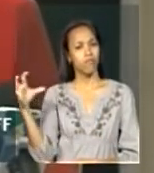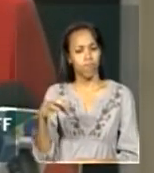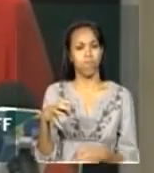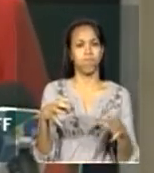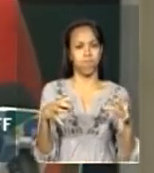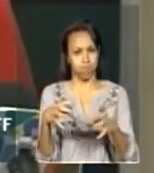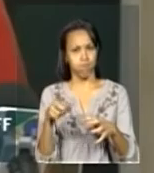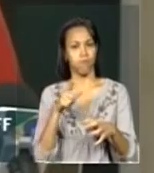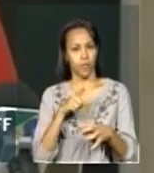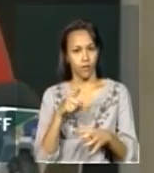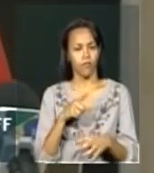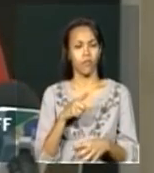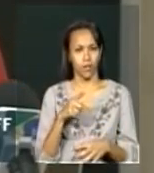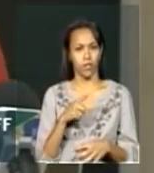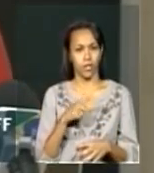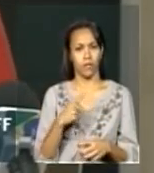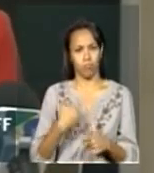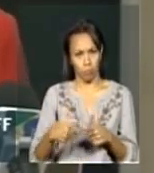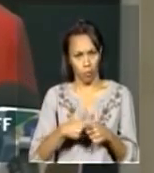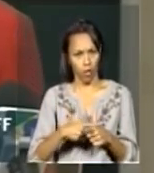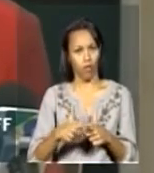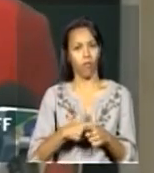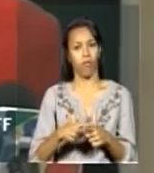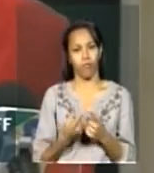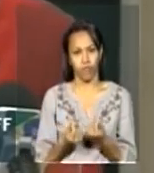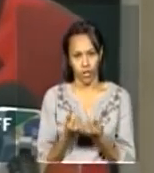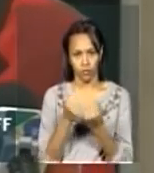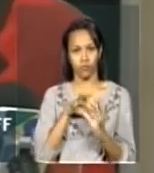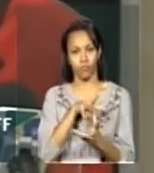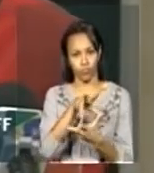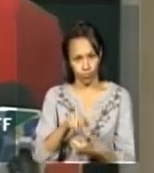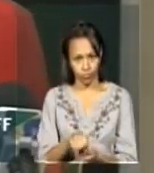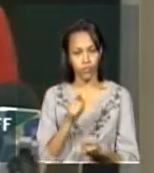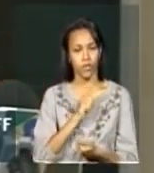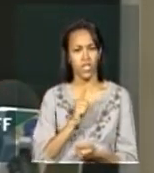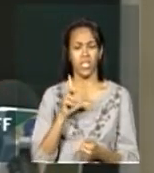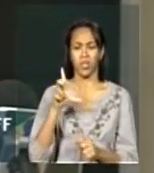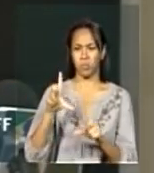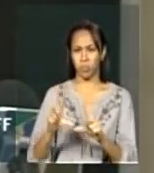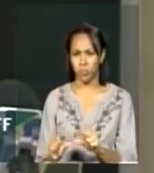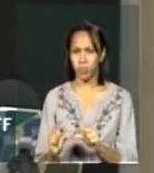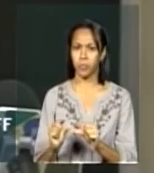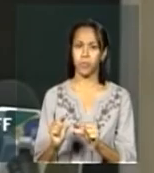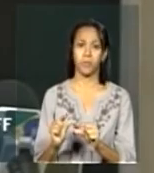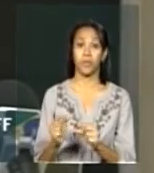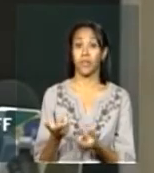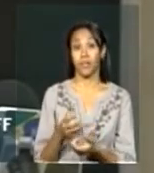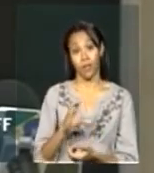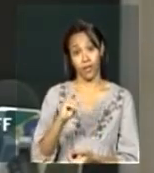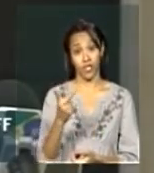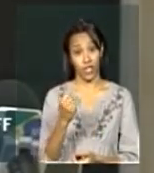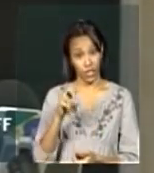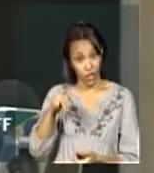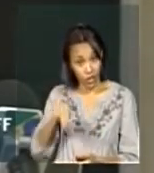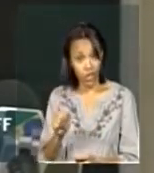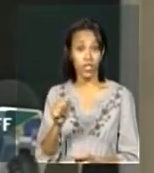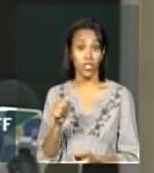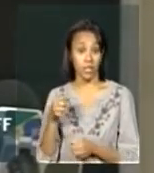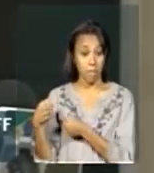vê eh eles sendo afetados pela crise, né? Redução do crescimento da China,